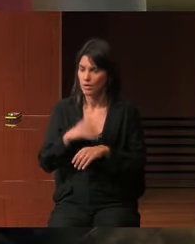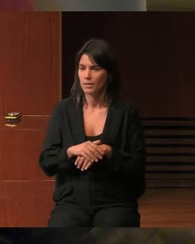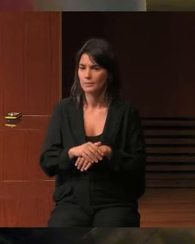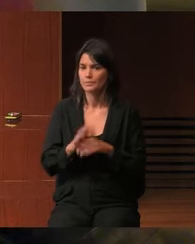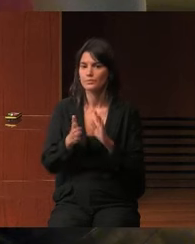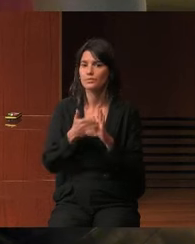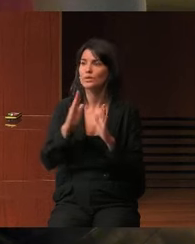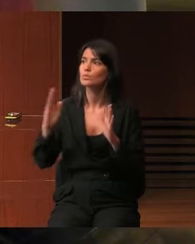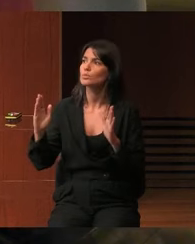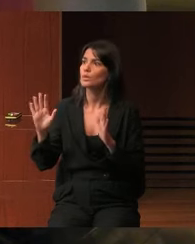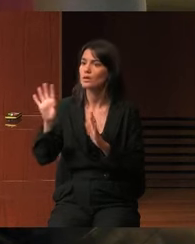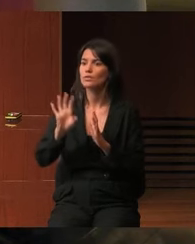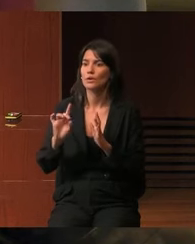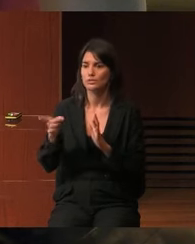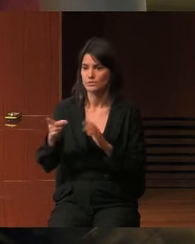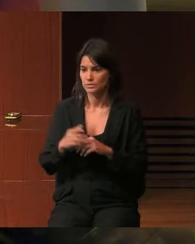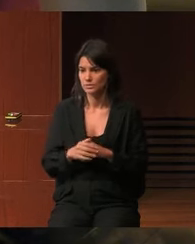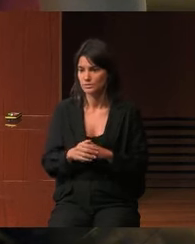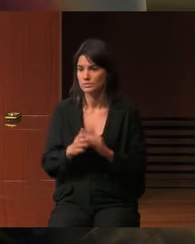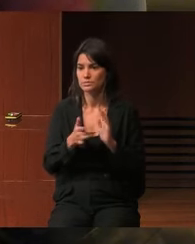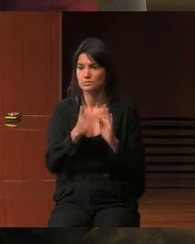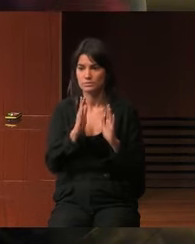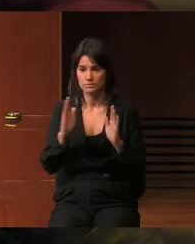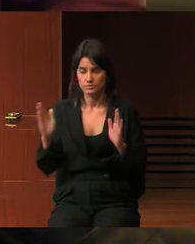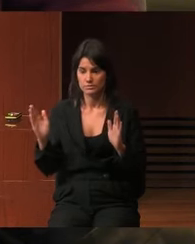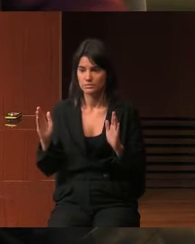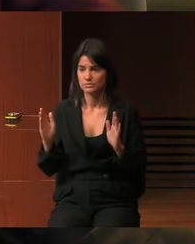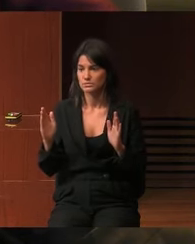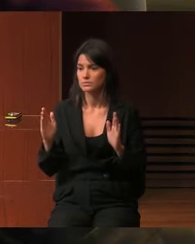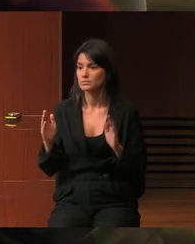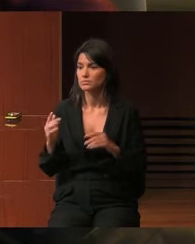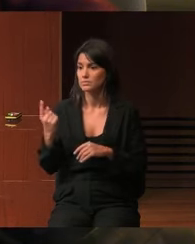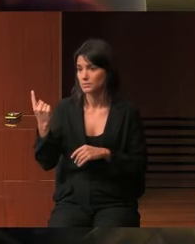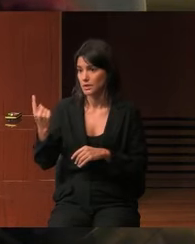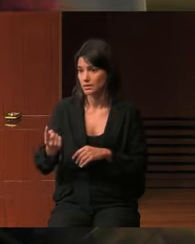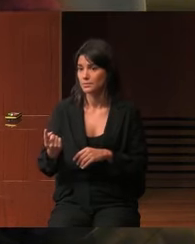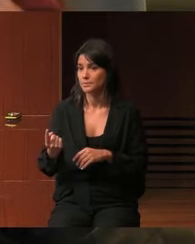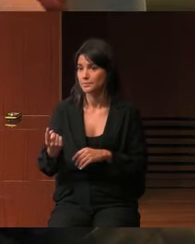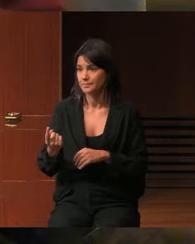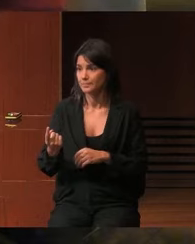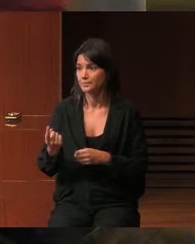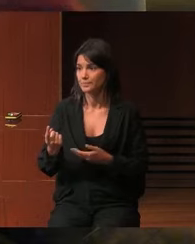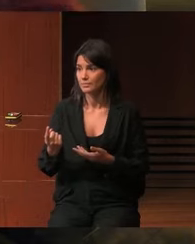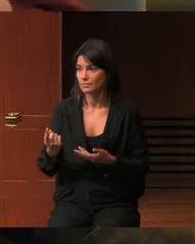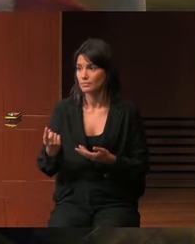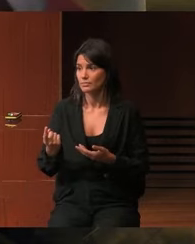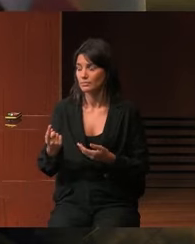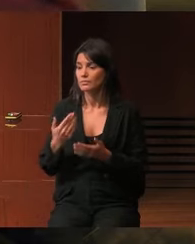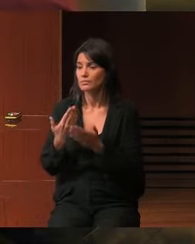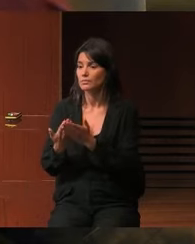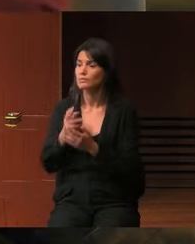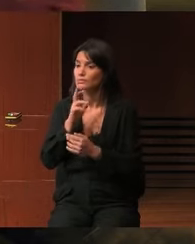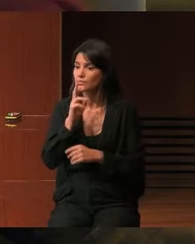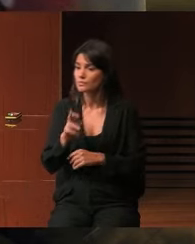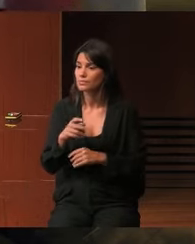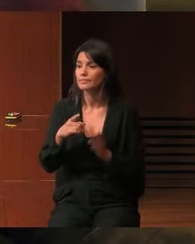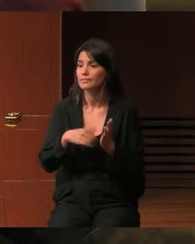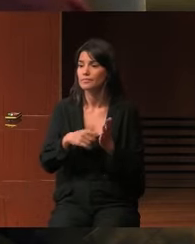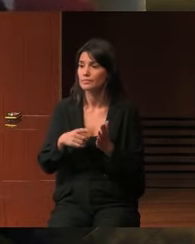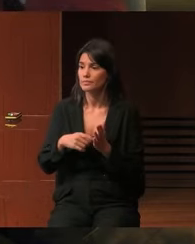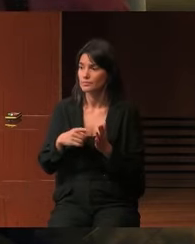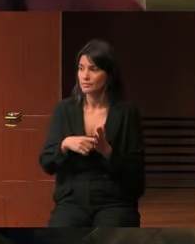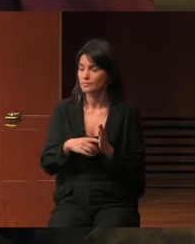biblioteca é. A biblioteca é obrigada a dar resposta às